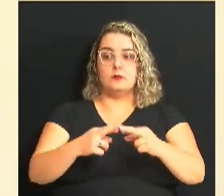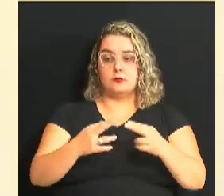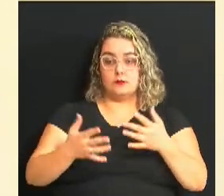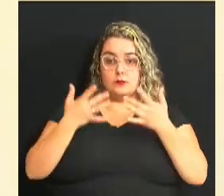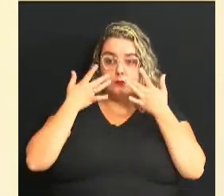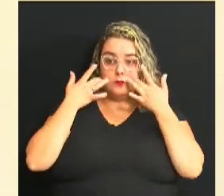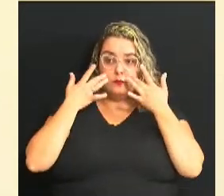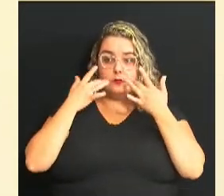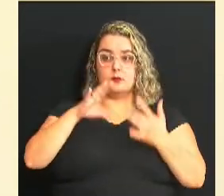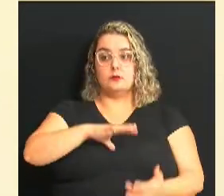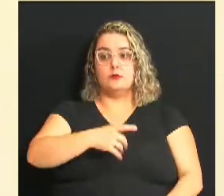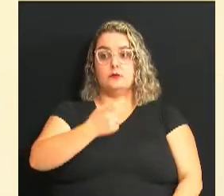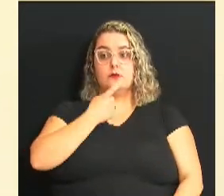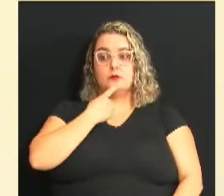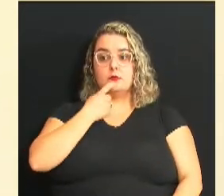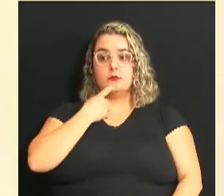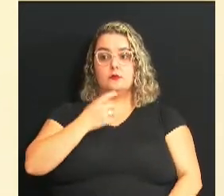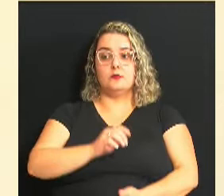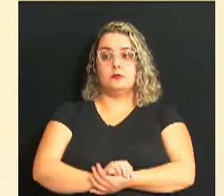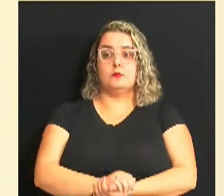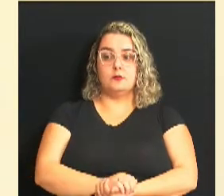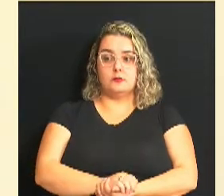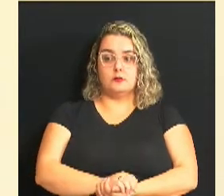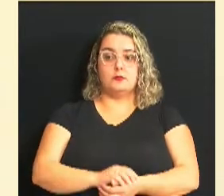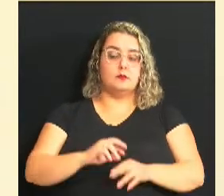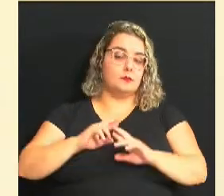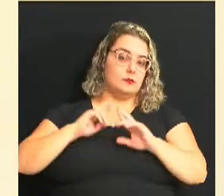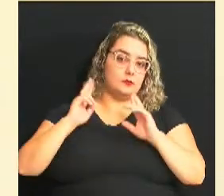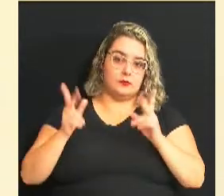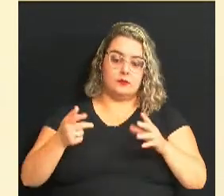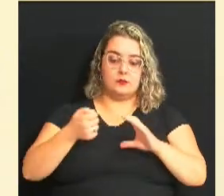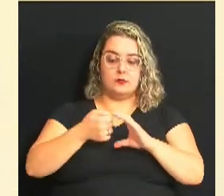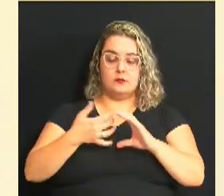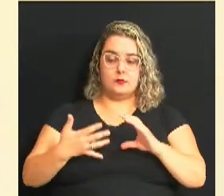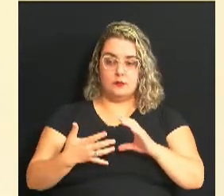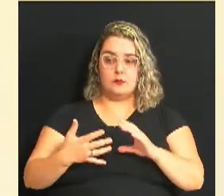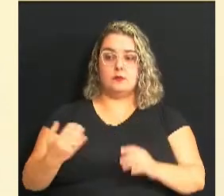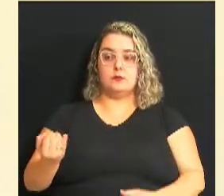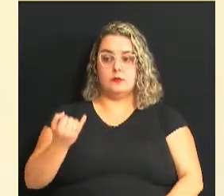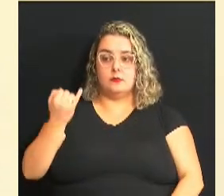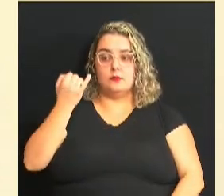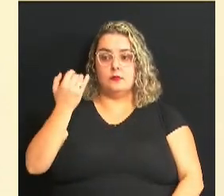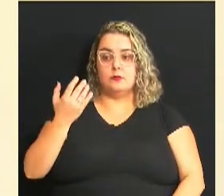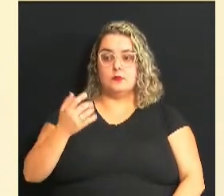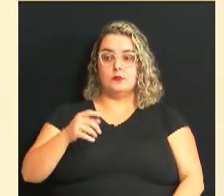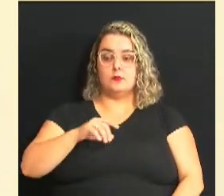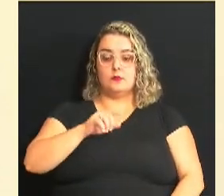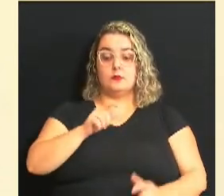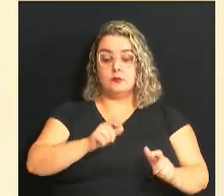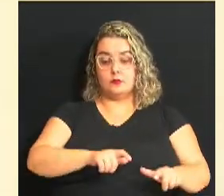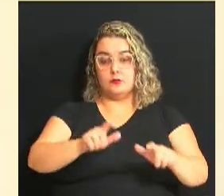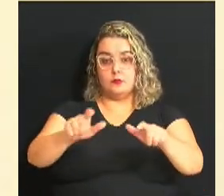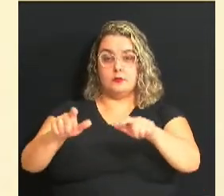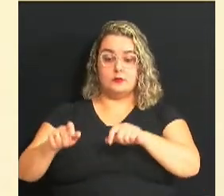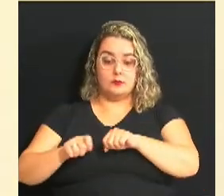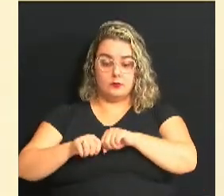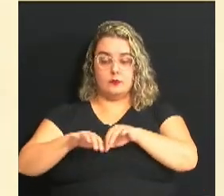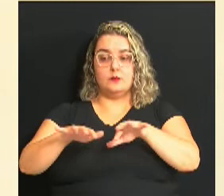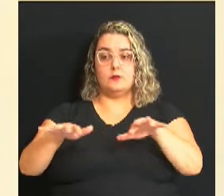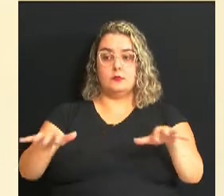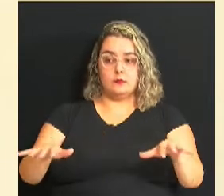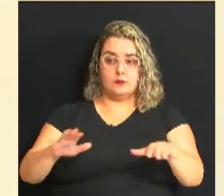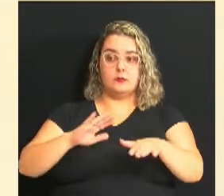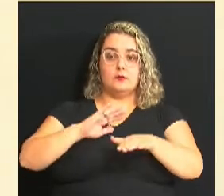de Campinas. E aí uma característica importante desses teatros é que eles estão nos territórios, então eles estão nos